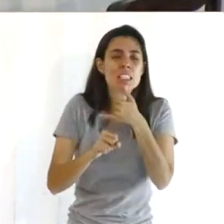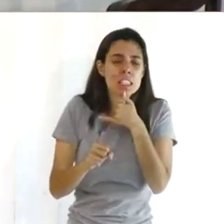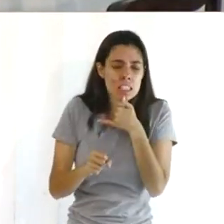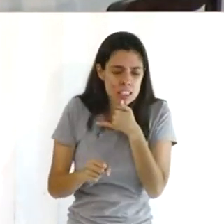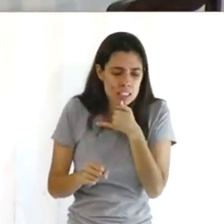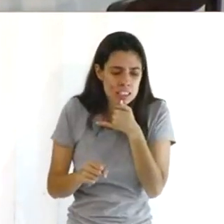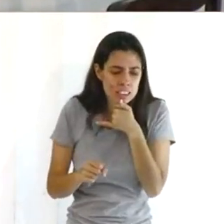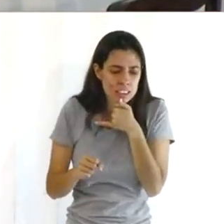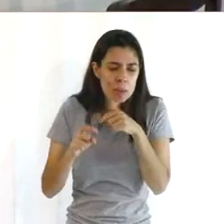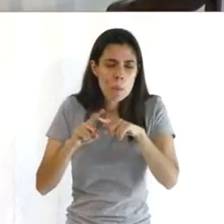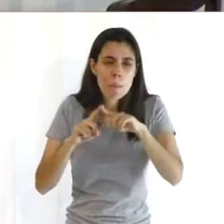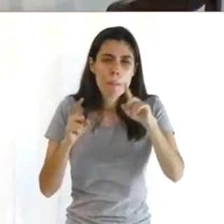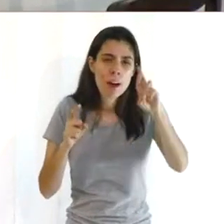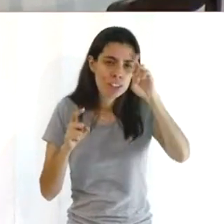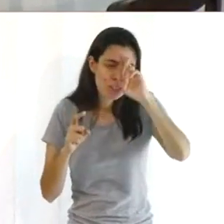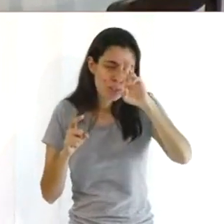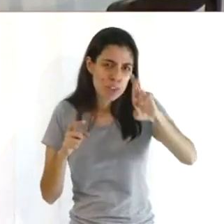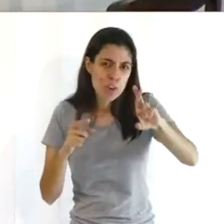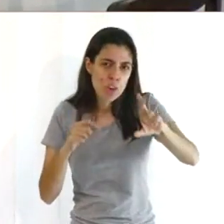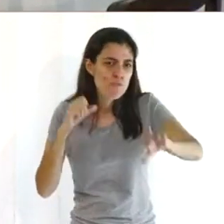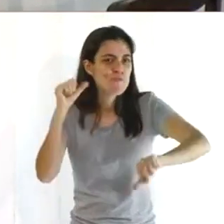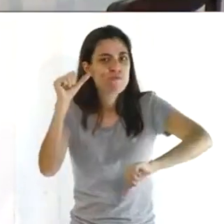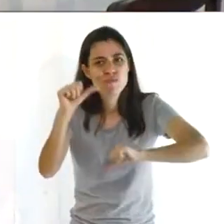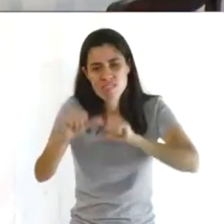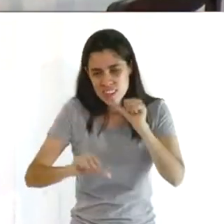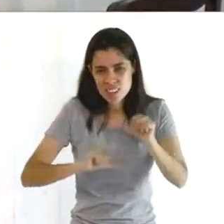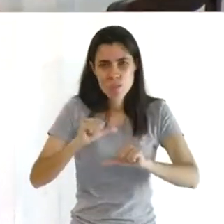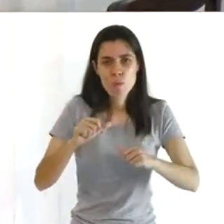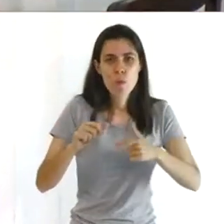graças te darei para sempre.